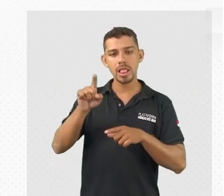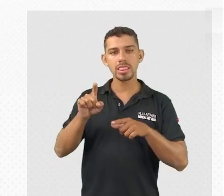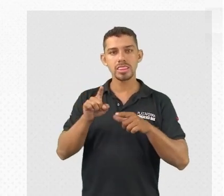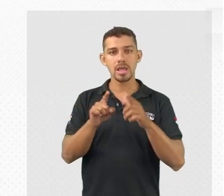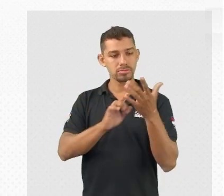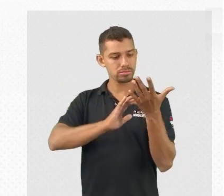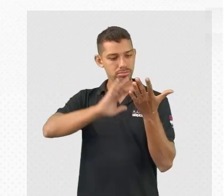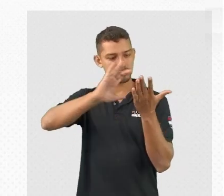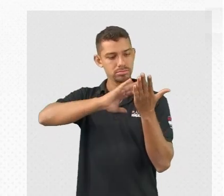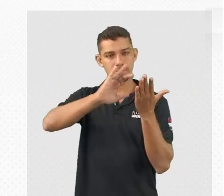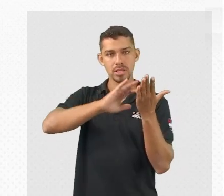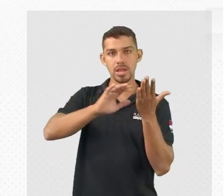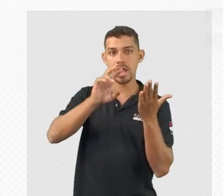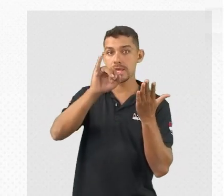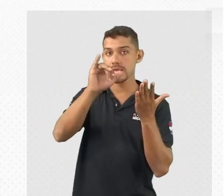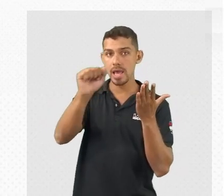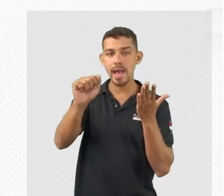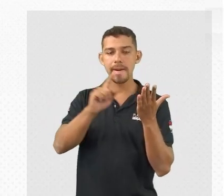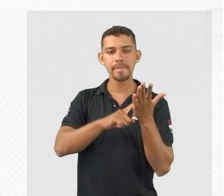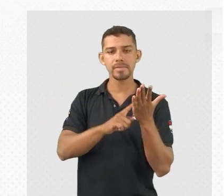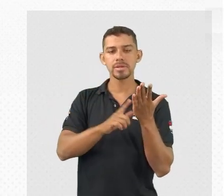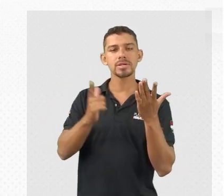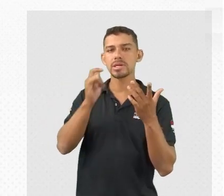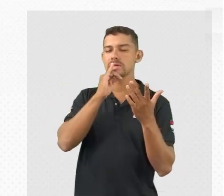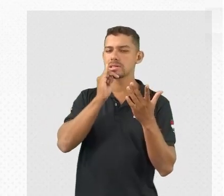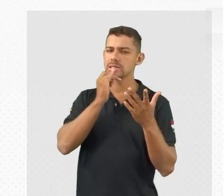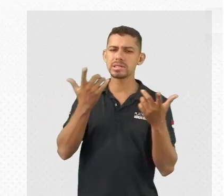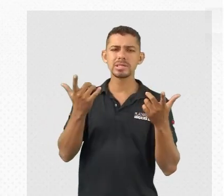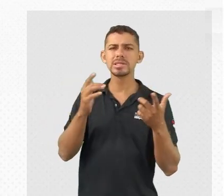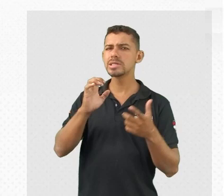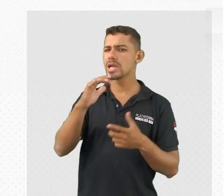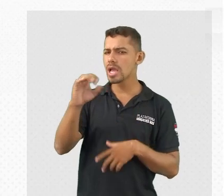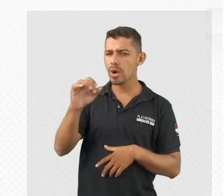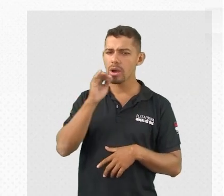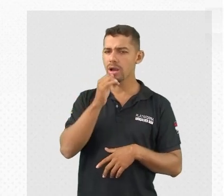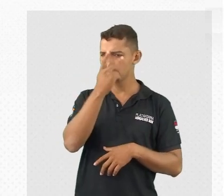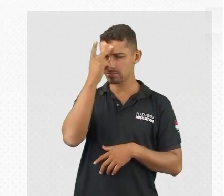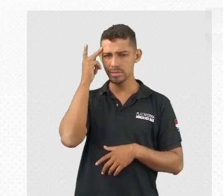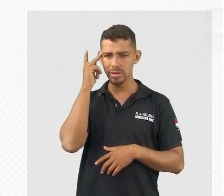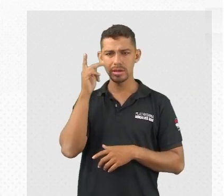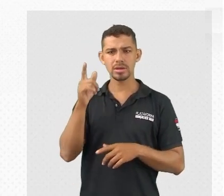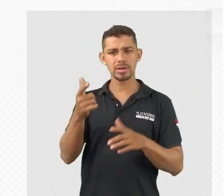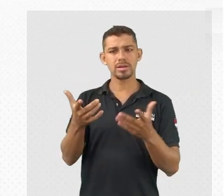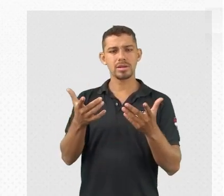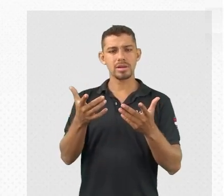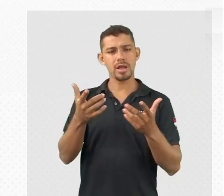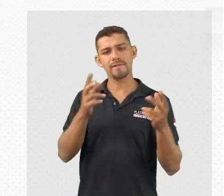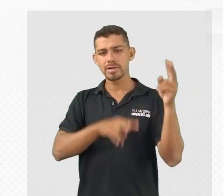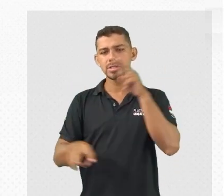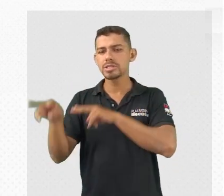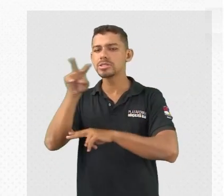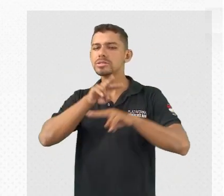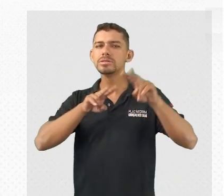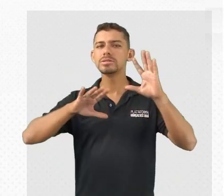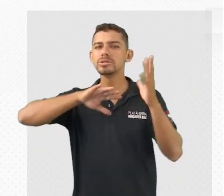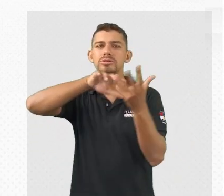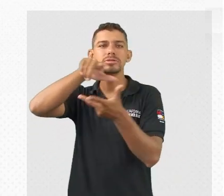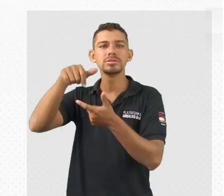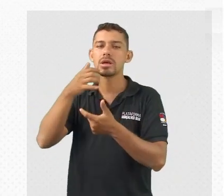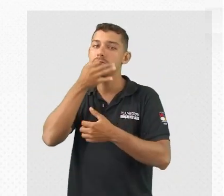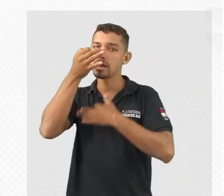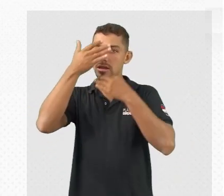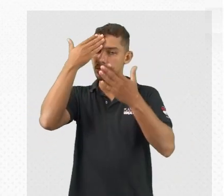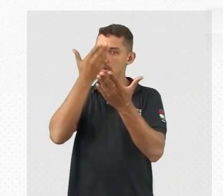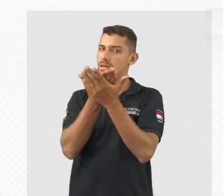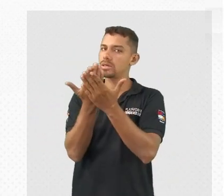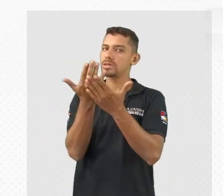está sugerindo, câmeras de eco nas quais as pessoas são expostas a visões de mundo alinhadas às suas crenças prévias. E